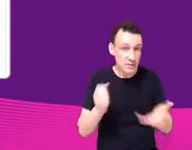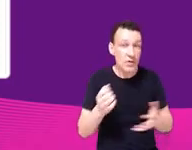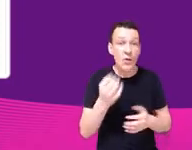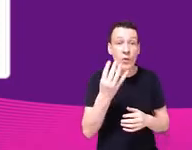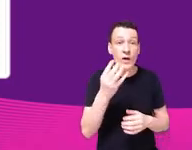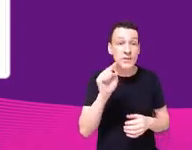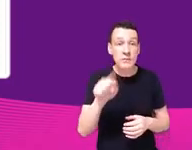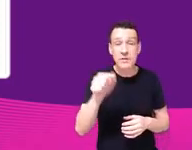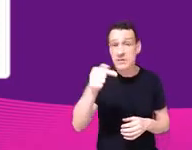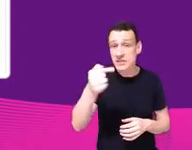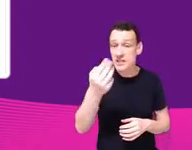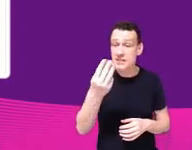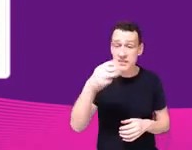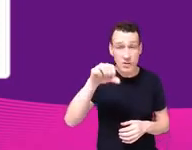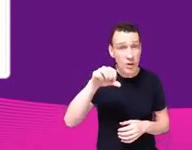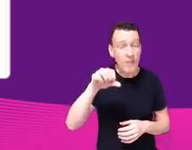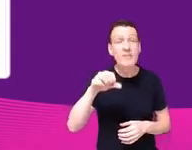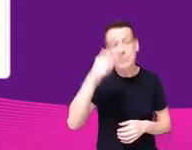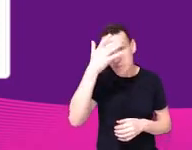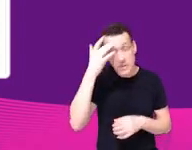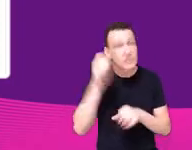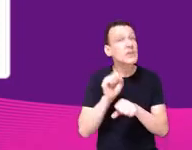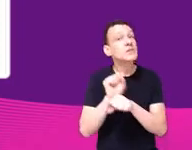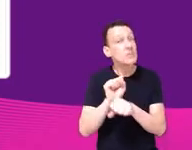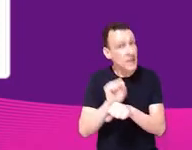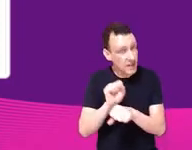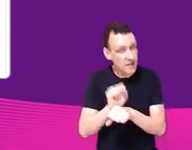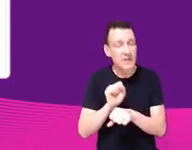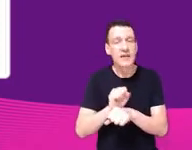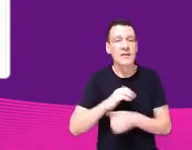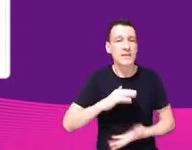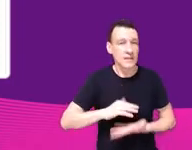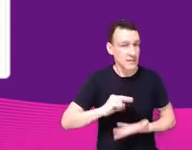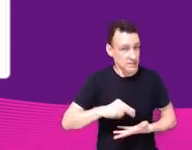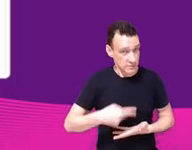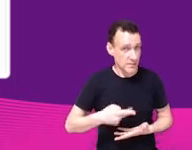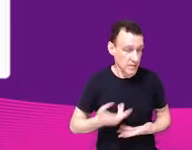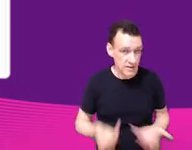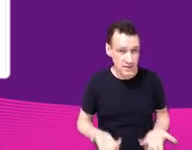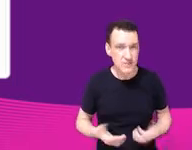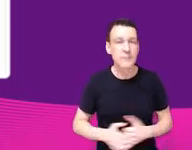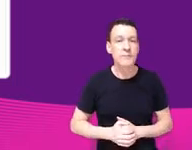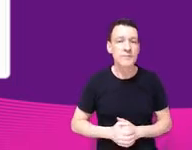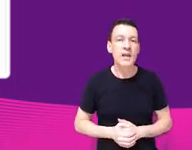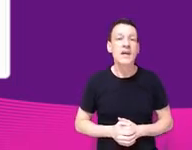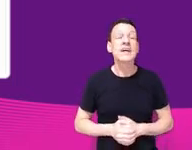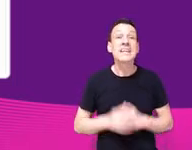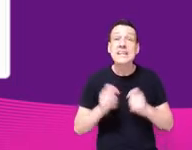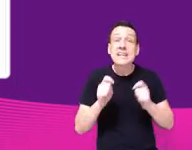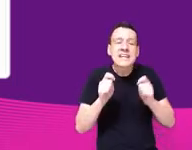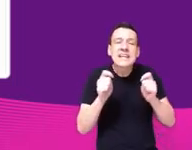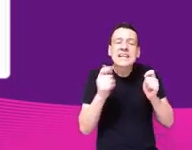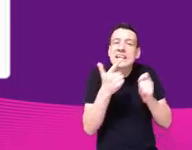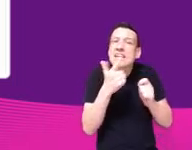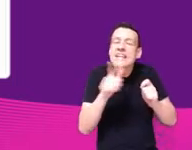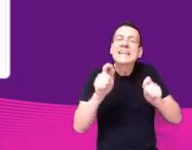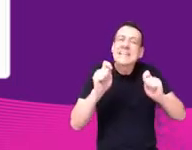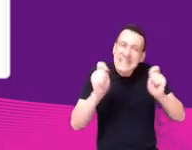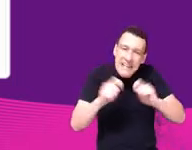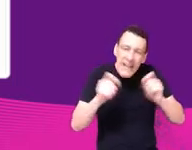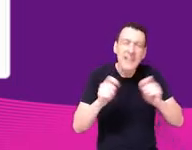4.700 pacientes aguardando nesse centro de transplantes. A transplantabilidade nesse centro,